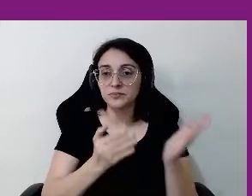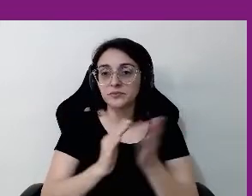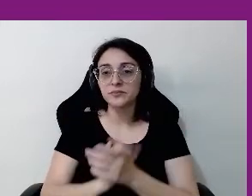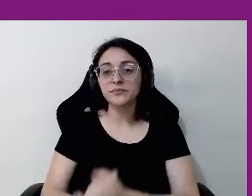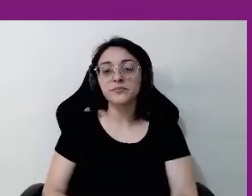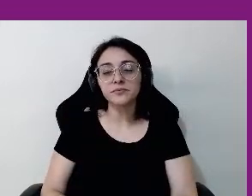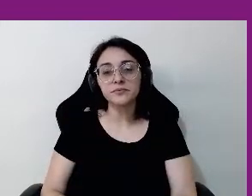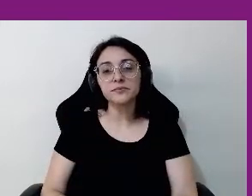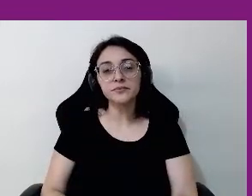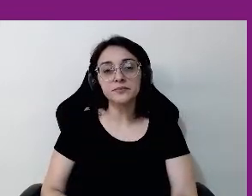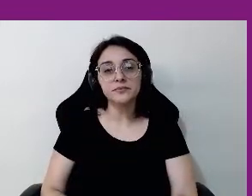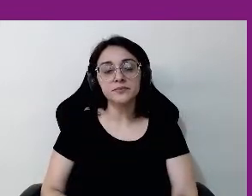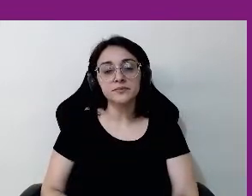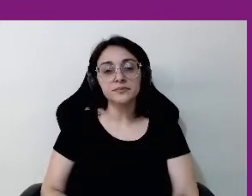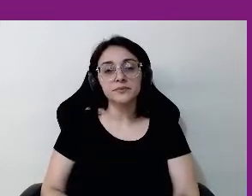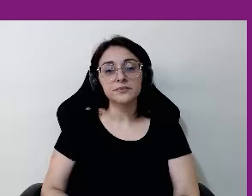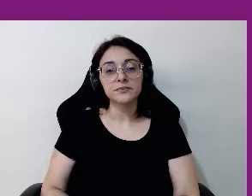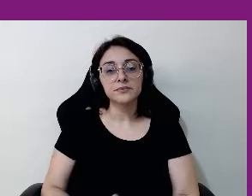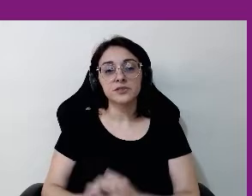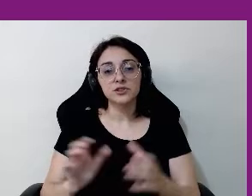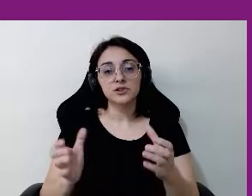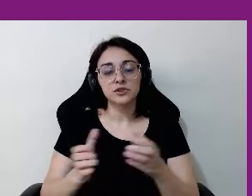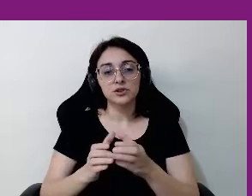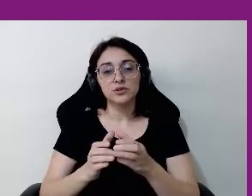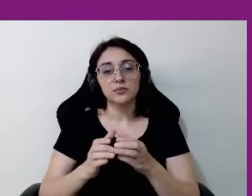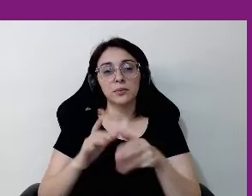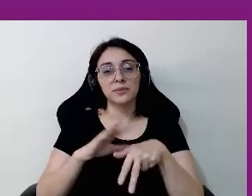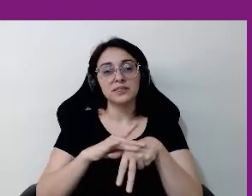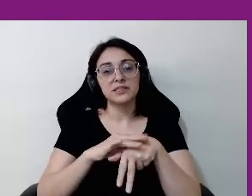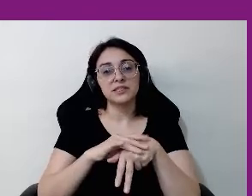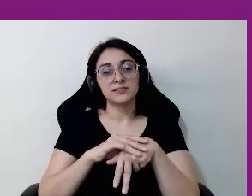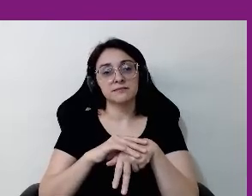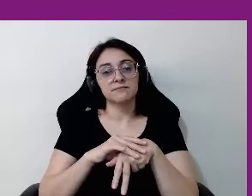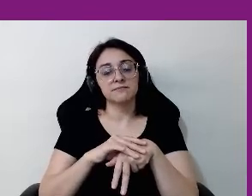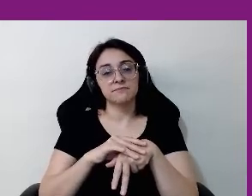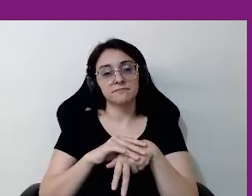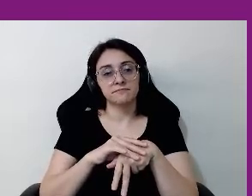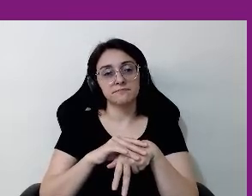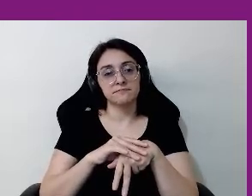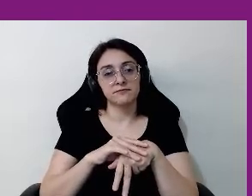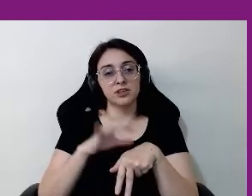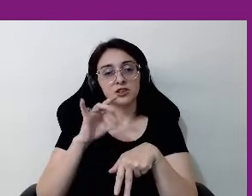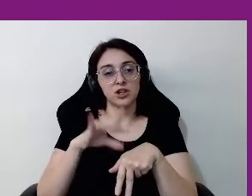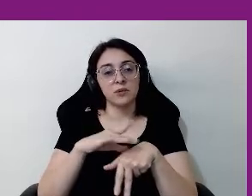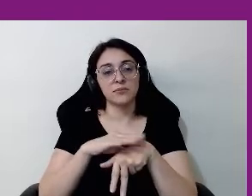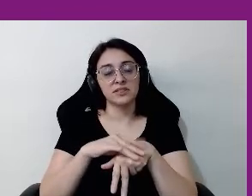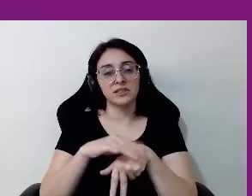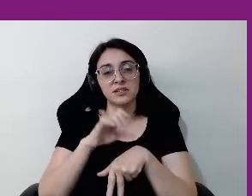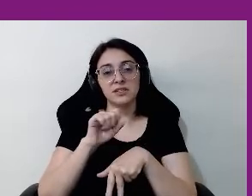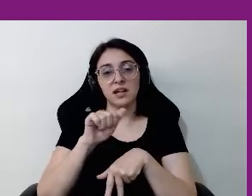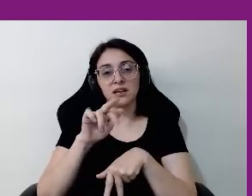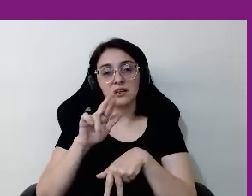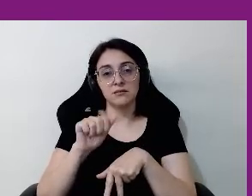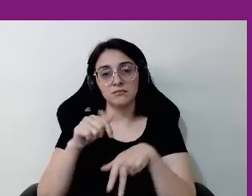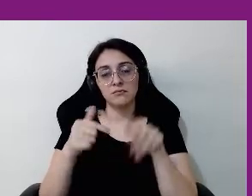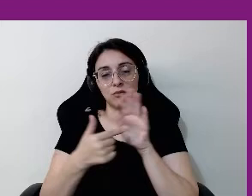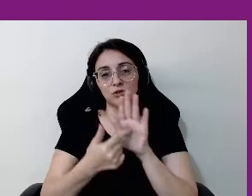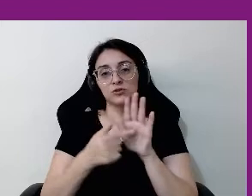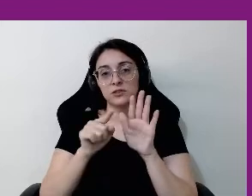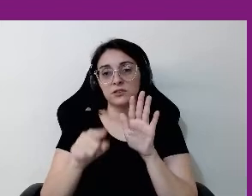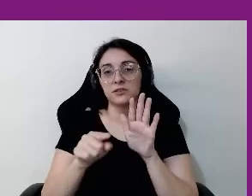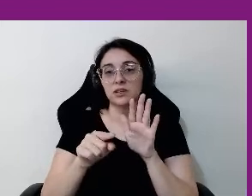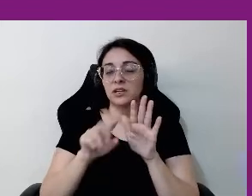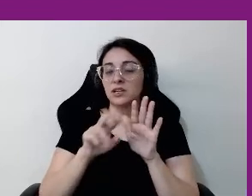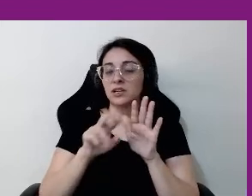de um grupo de pacientes só os pacientes com SARA, que eu mostro aqui, não é